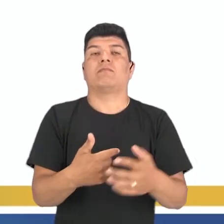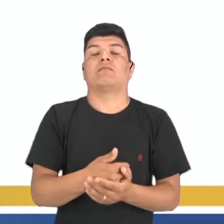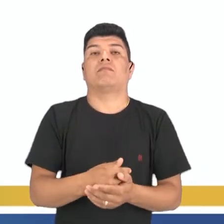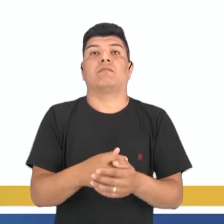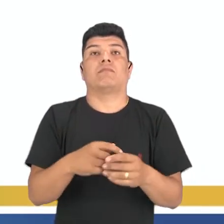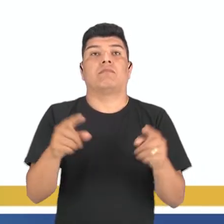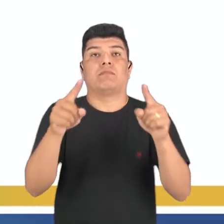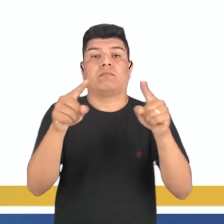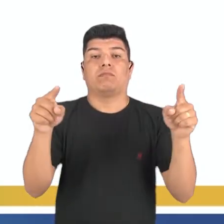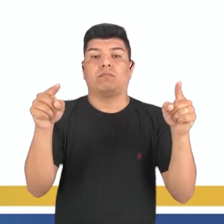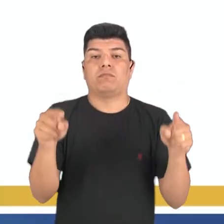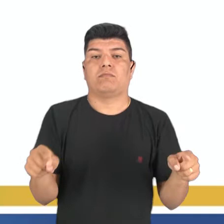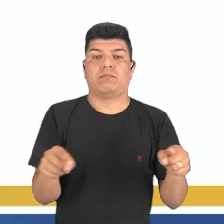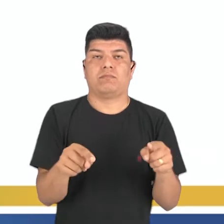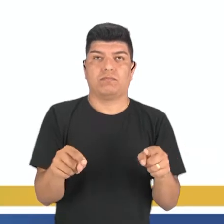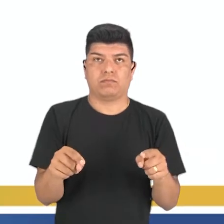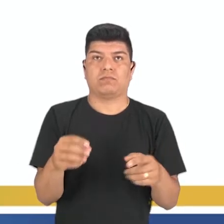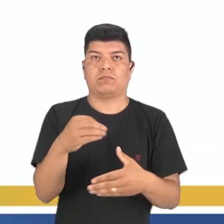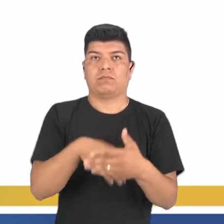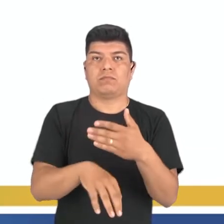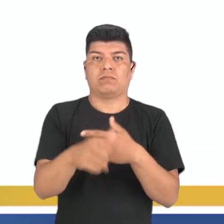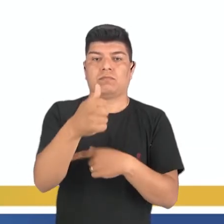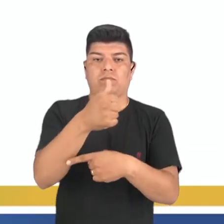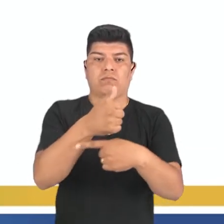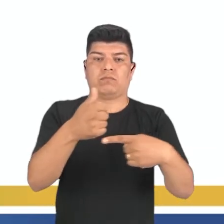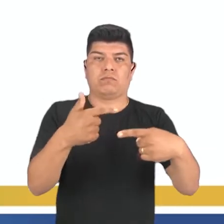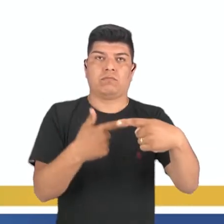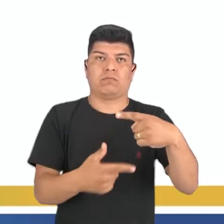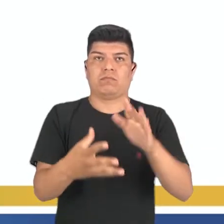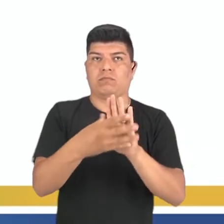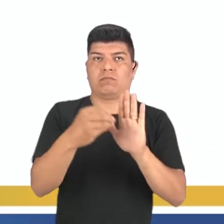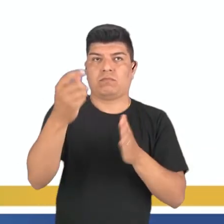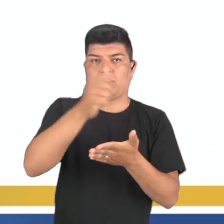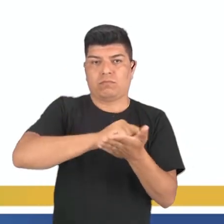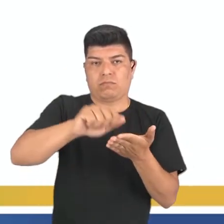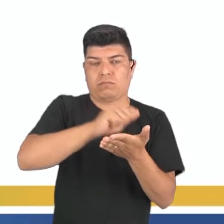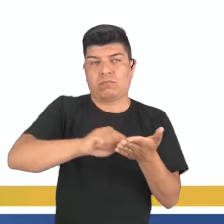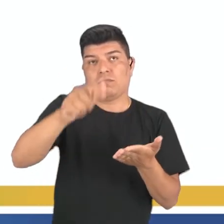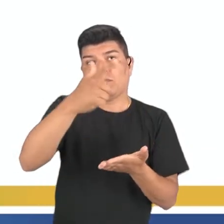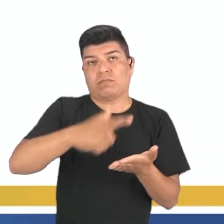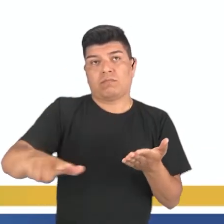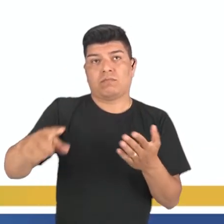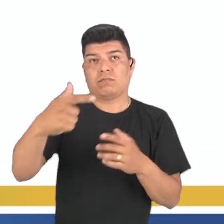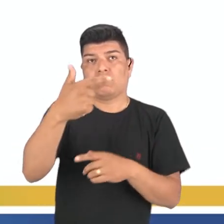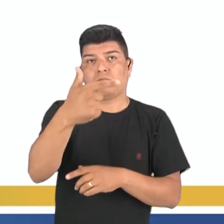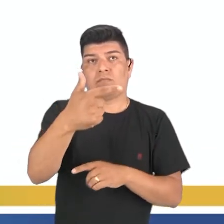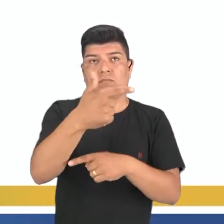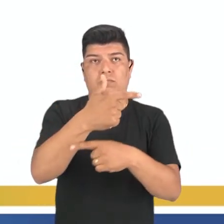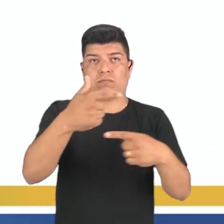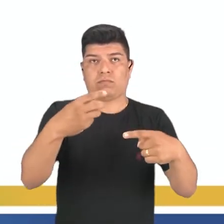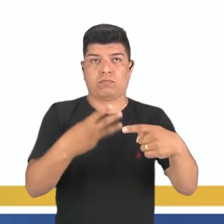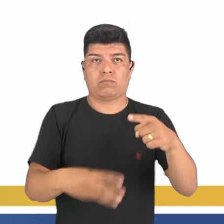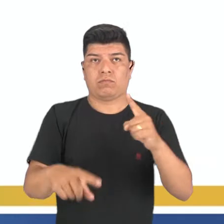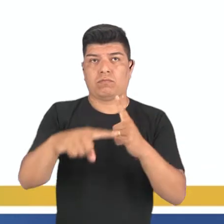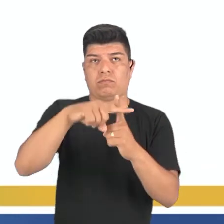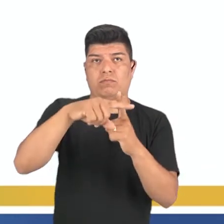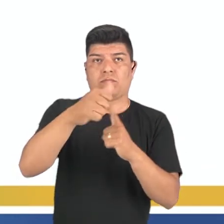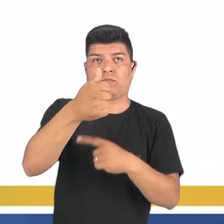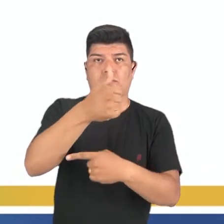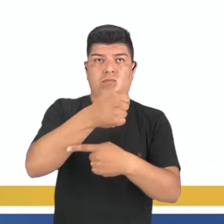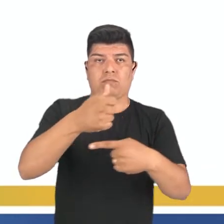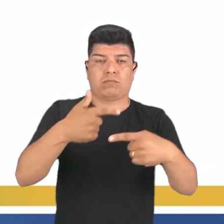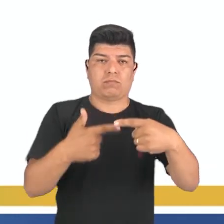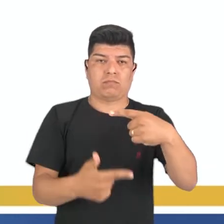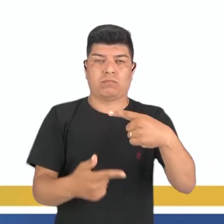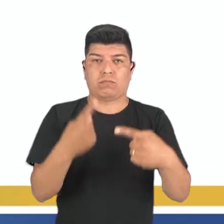cochete, dá 1 sobre 2. Então, vou reescrever minha expressão. Olha como vai ficar. 2/3 mais 1 sobre 2. Você